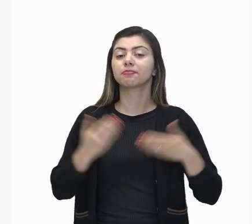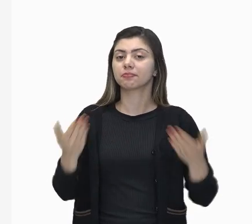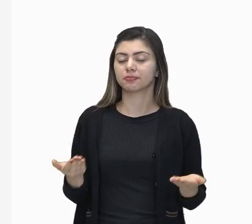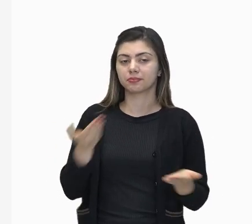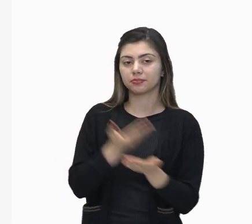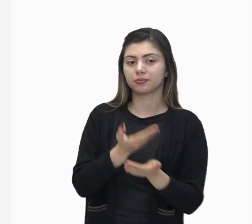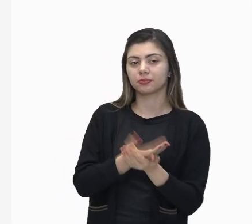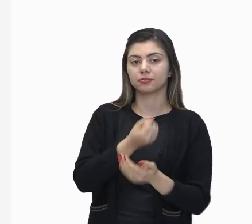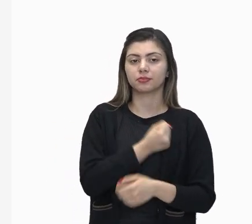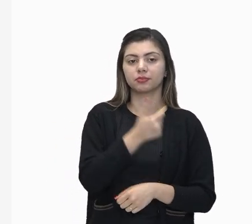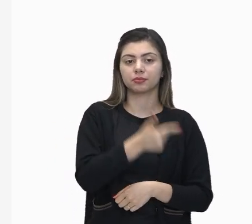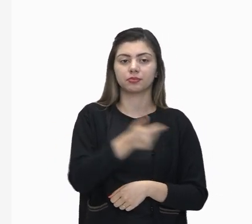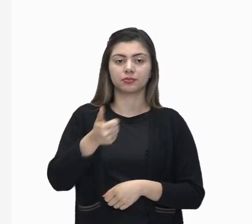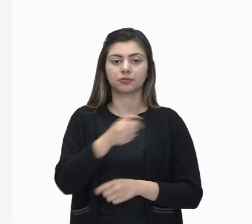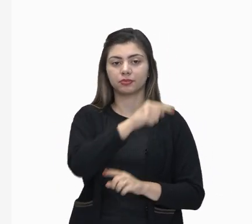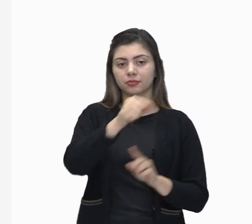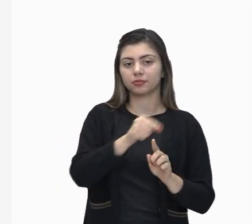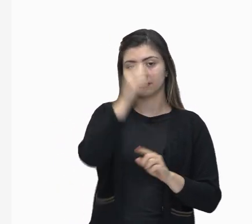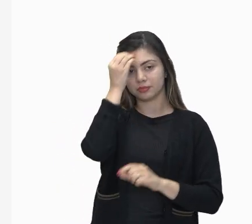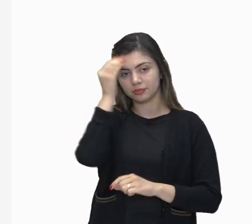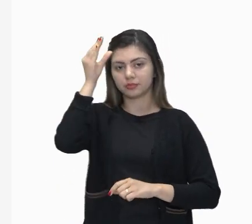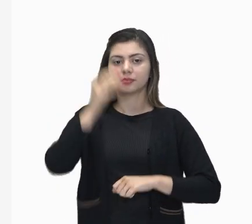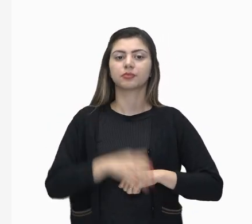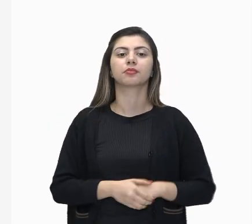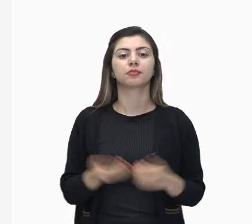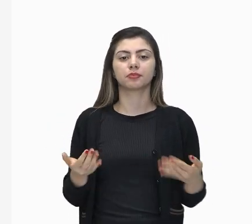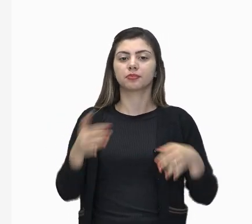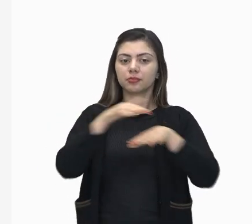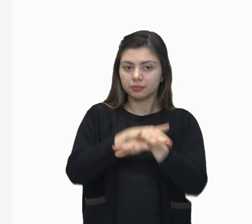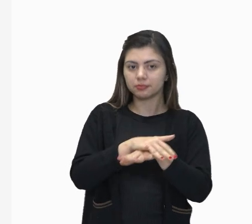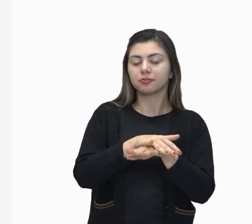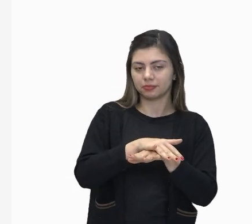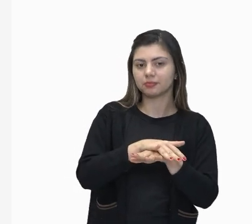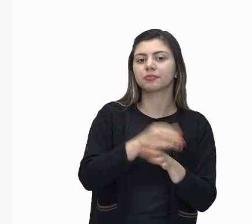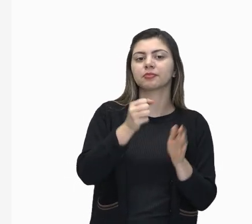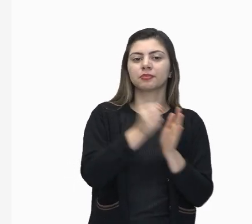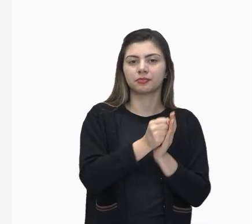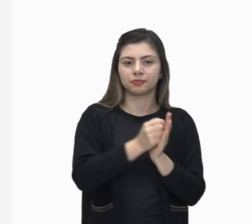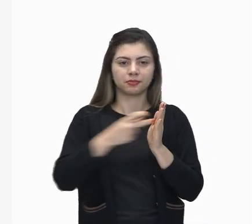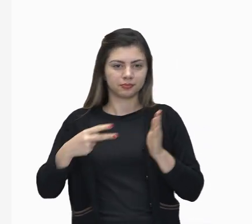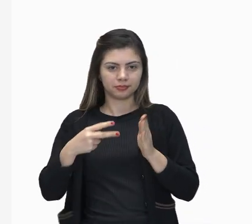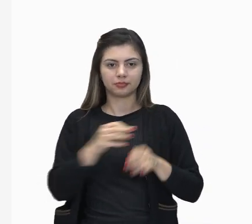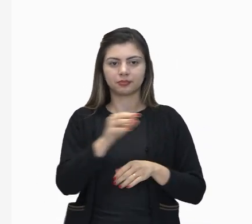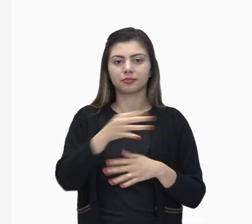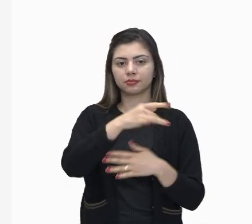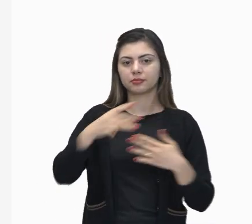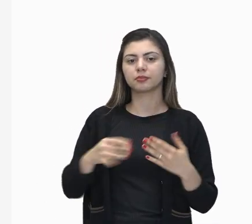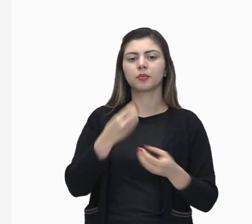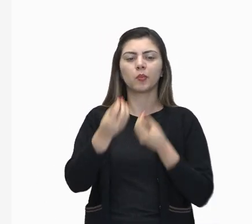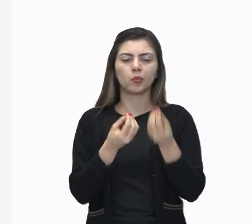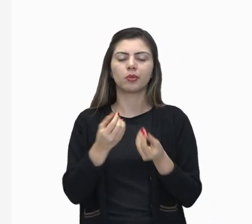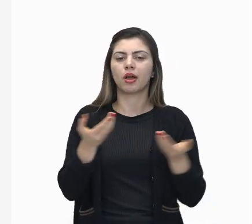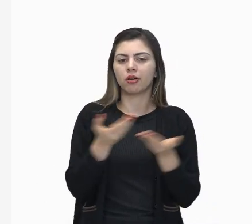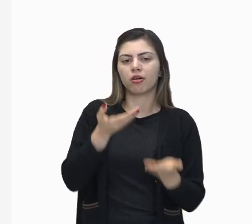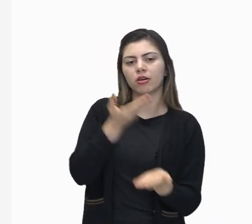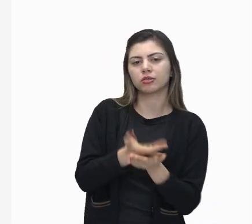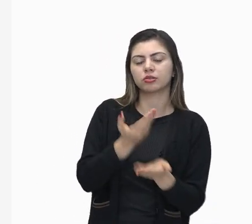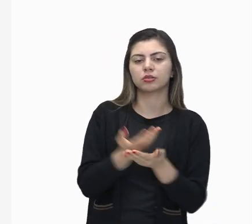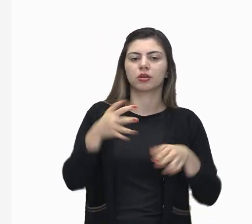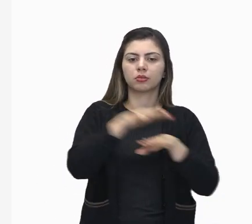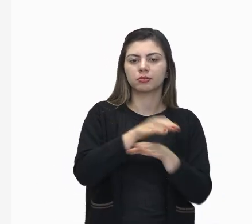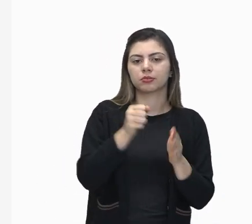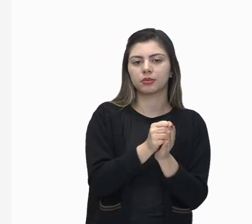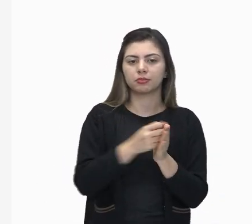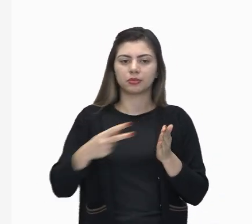Essa é a aula de número 21, objeto de conhecimento, isomeria óptica e o detalhamento, conceito de isomeria